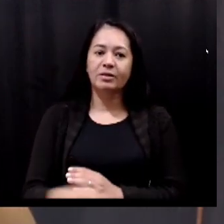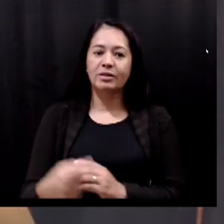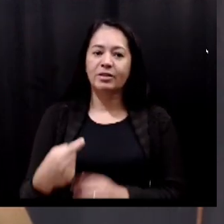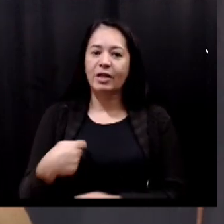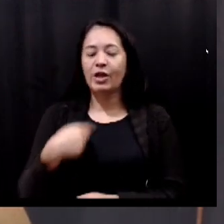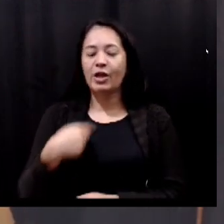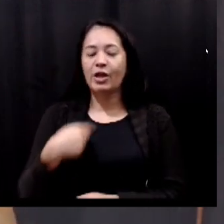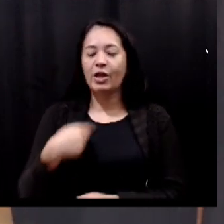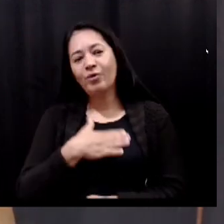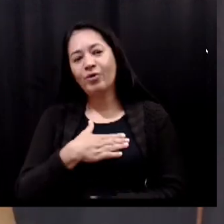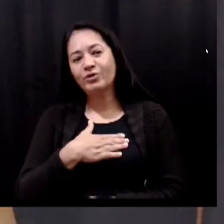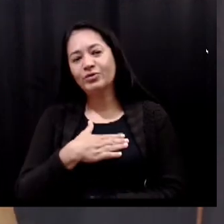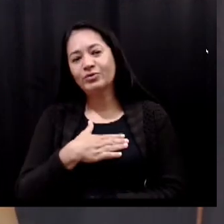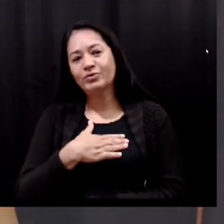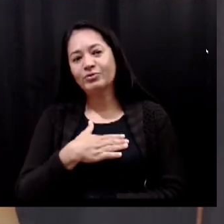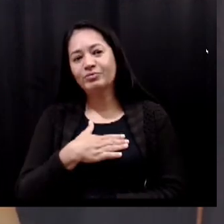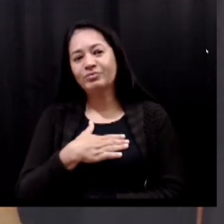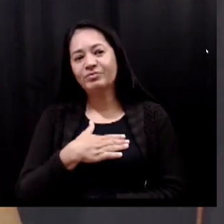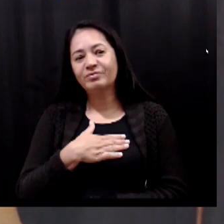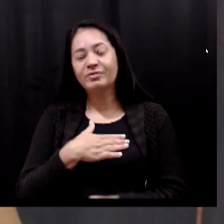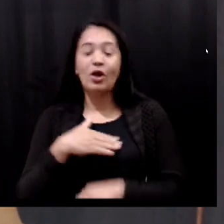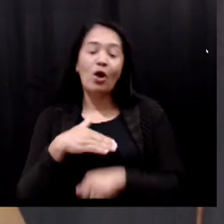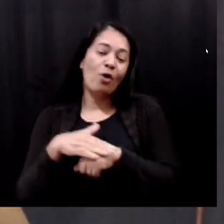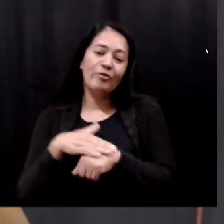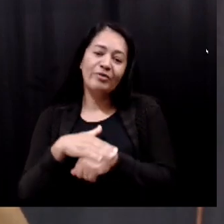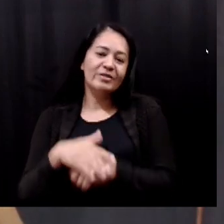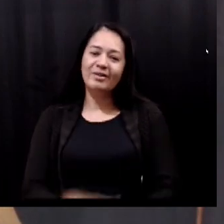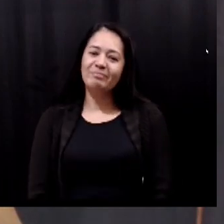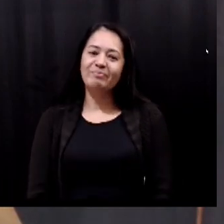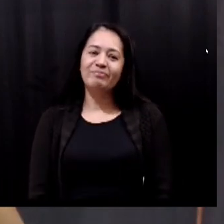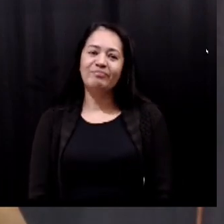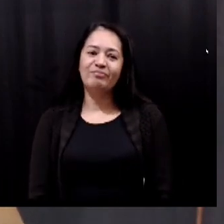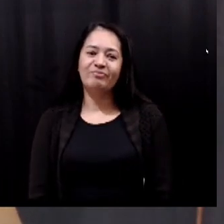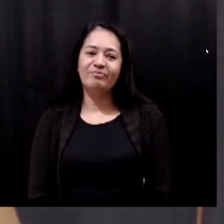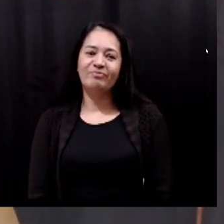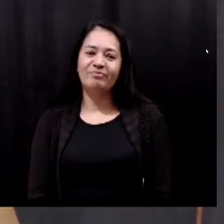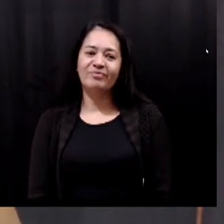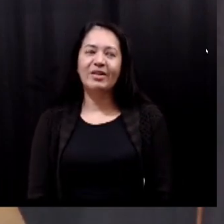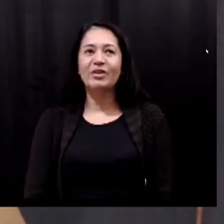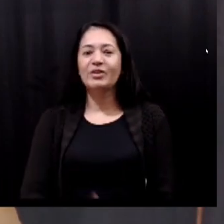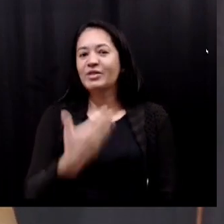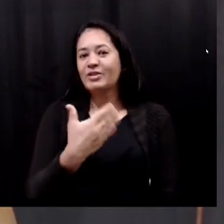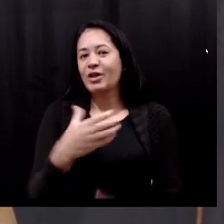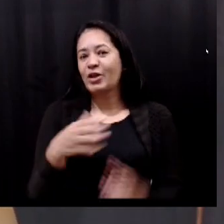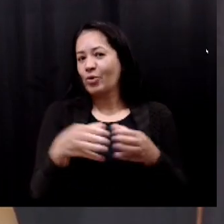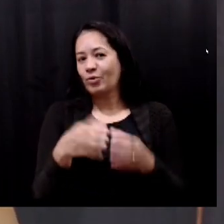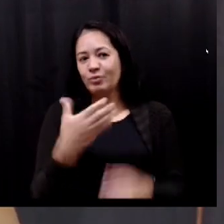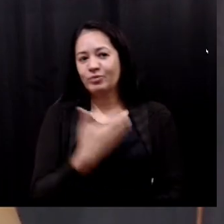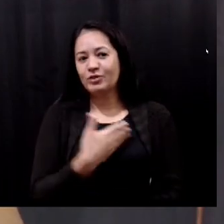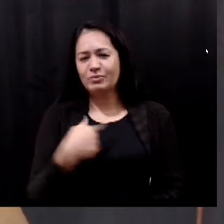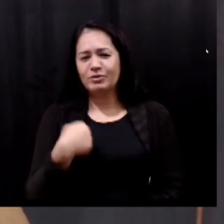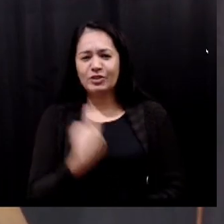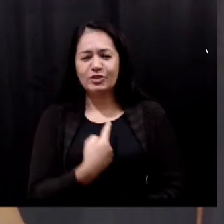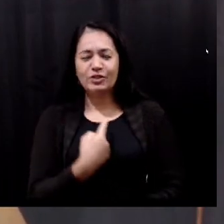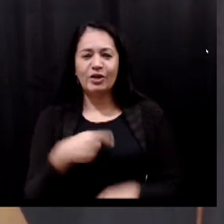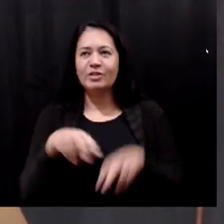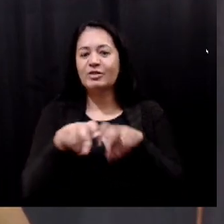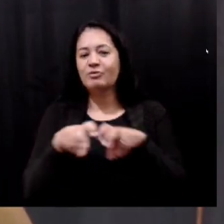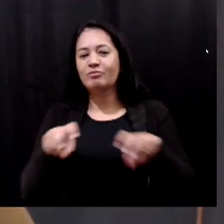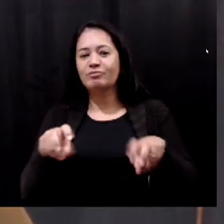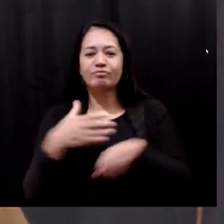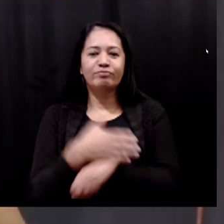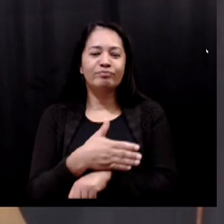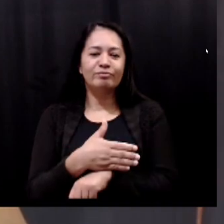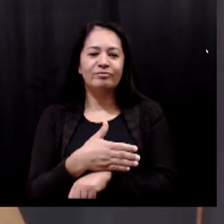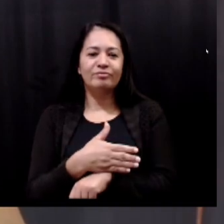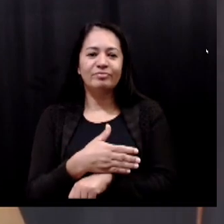de conversar. Então, eu tenho um clã de amigos, que são esses amigos que a gente se acessa, nem sempre